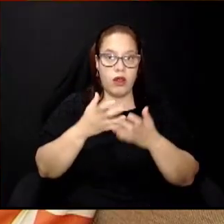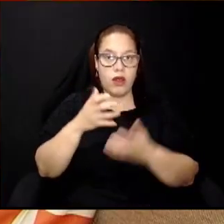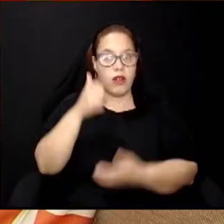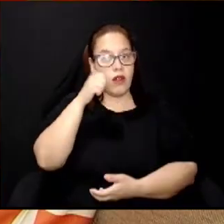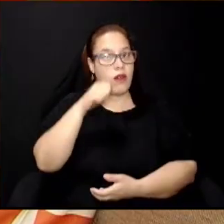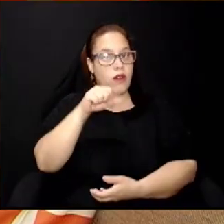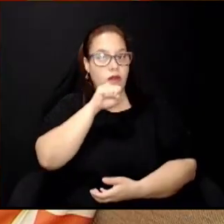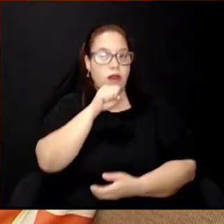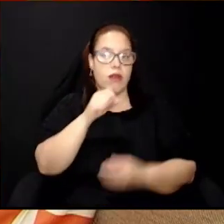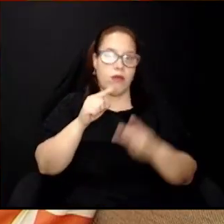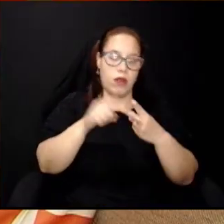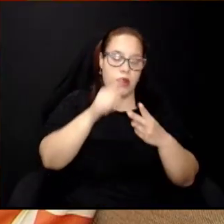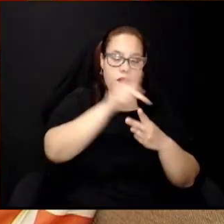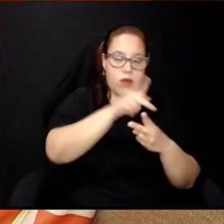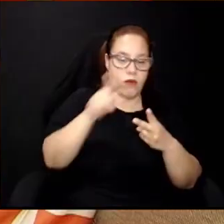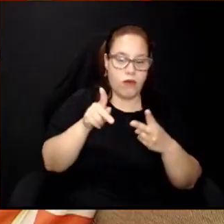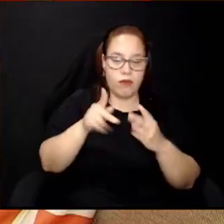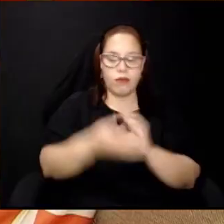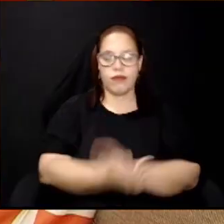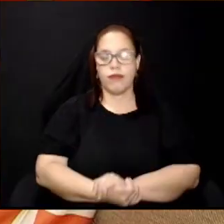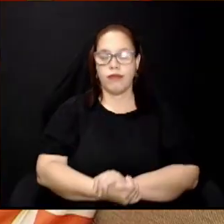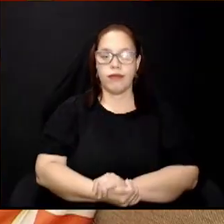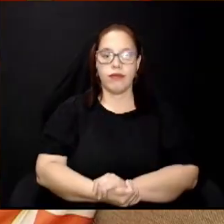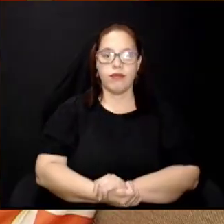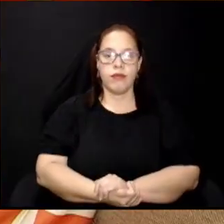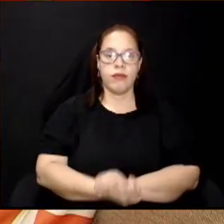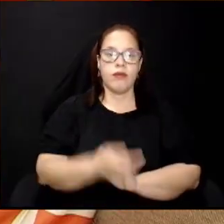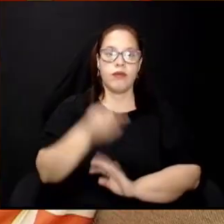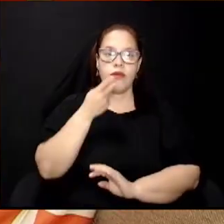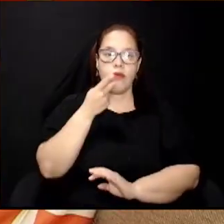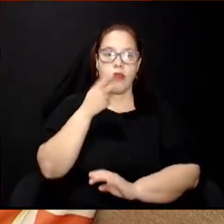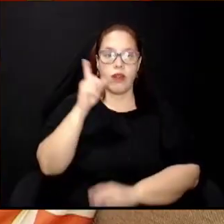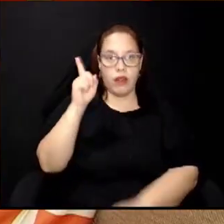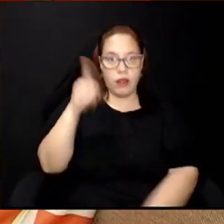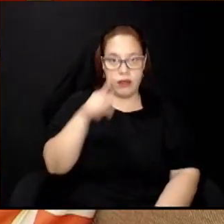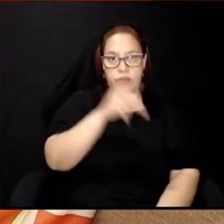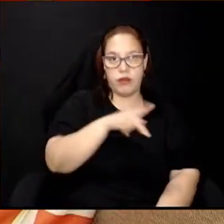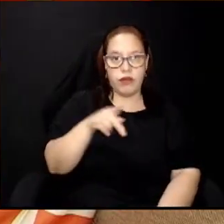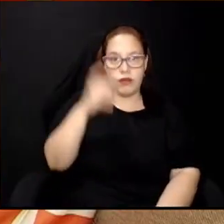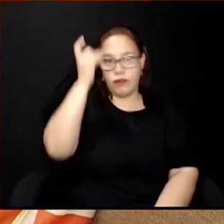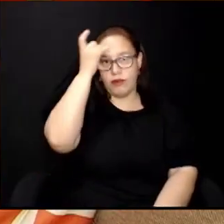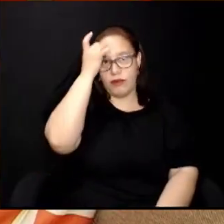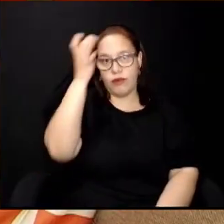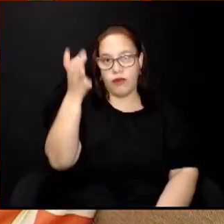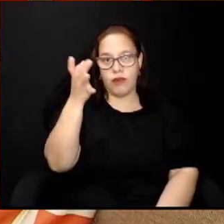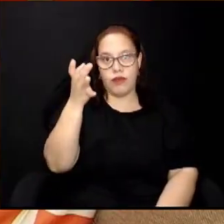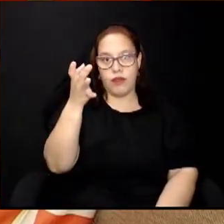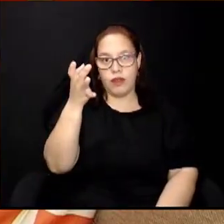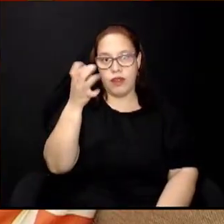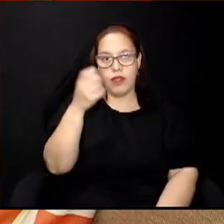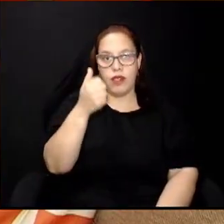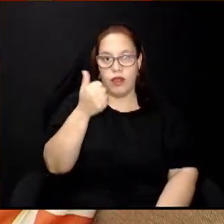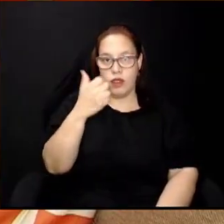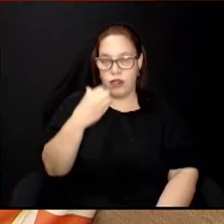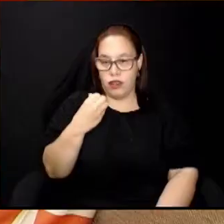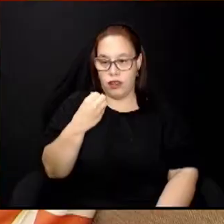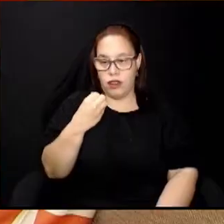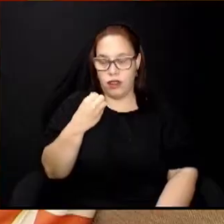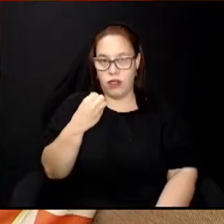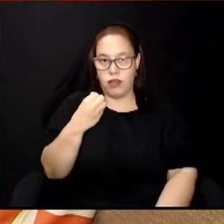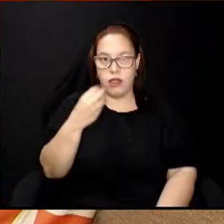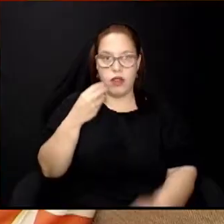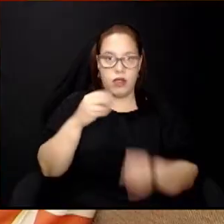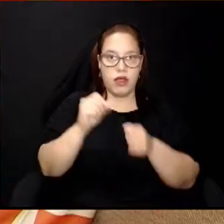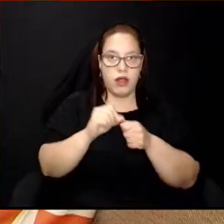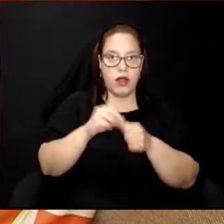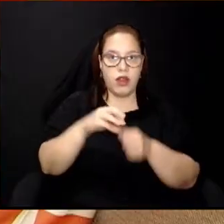professora. E eu falo que ser professora foi fácil, né? Com 16 anos, naquela época a gente fazia